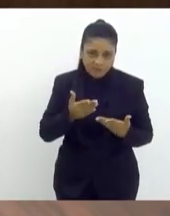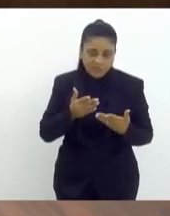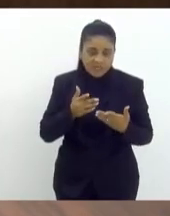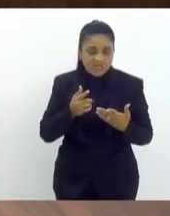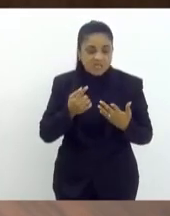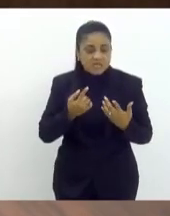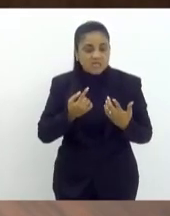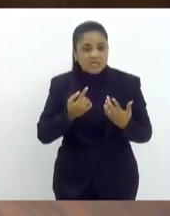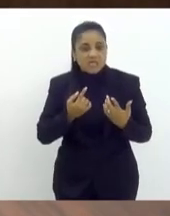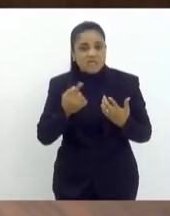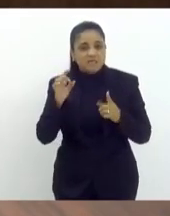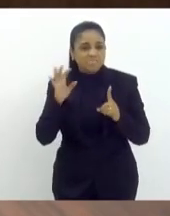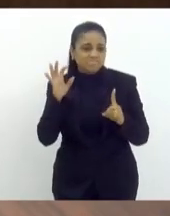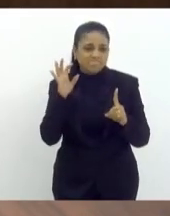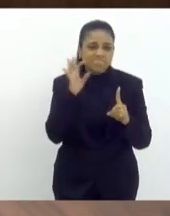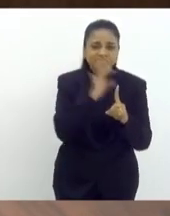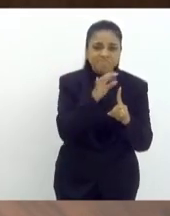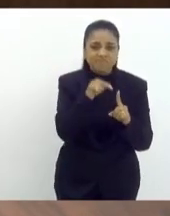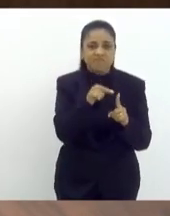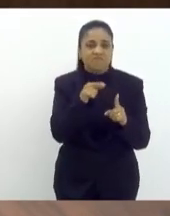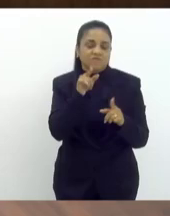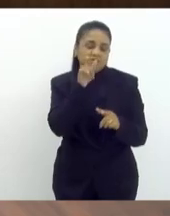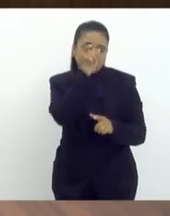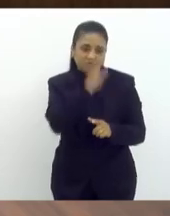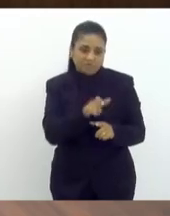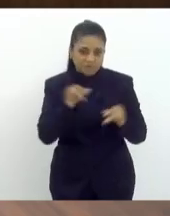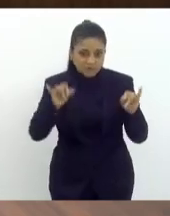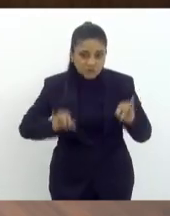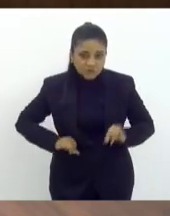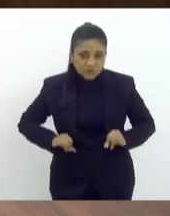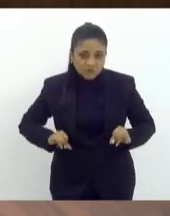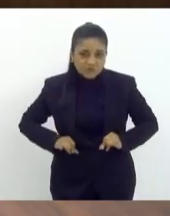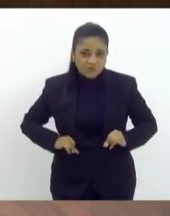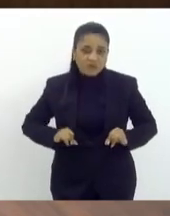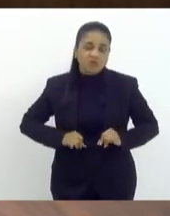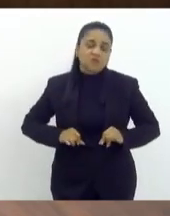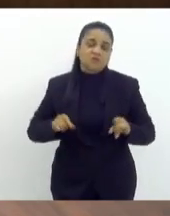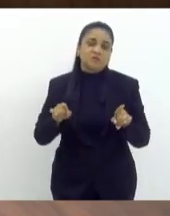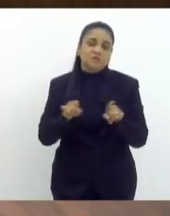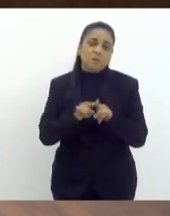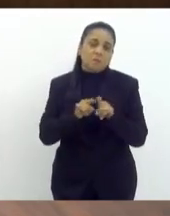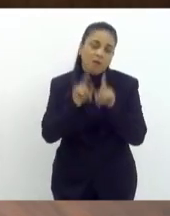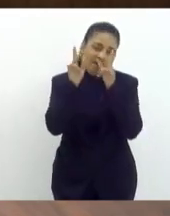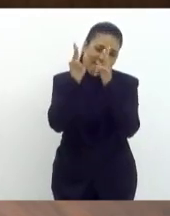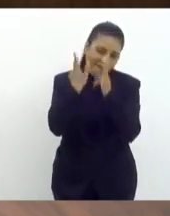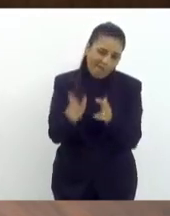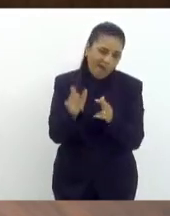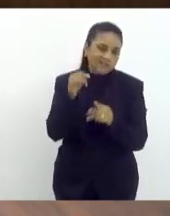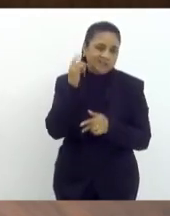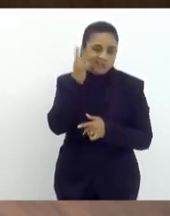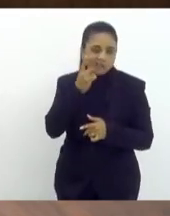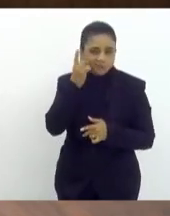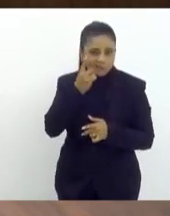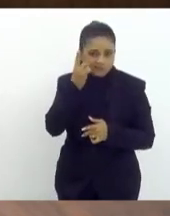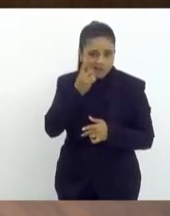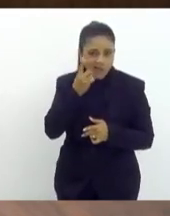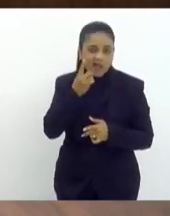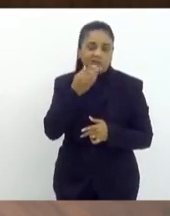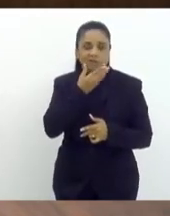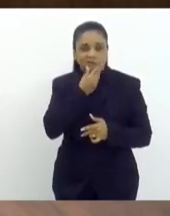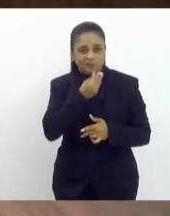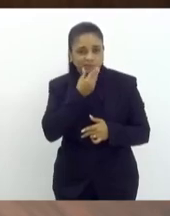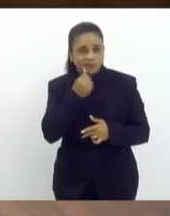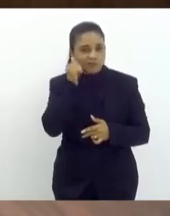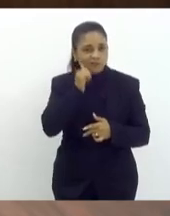atentado que vossa excelência sofreu e faz couro também as demais deputadas e deputados essa casa